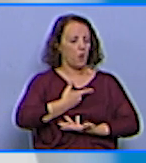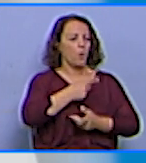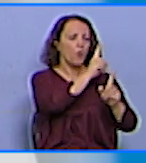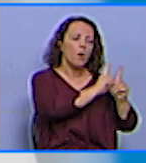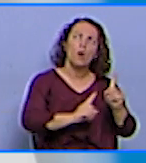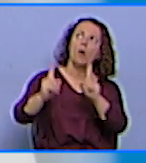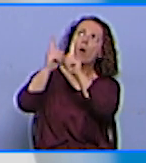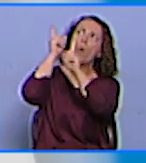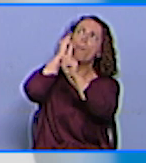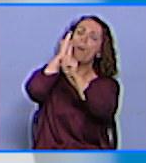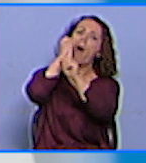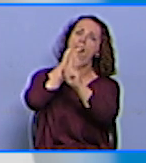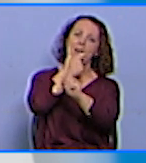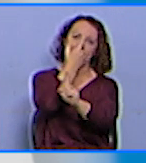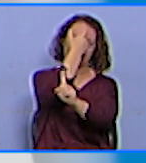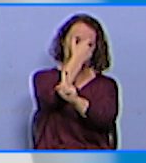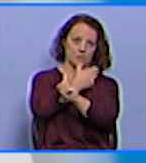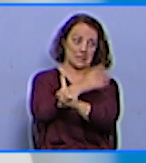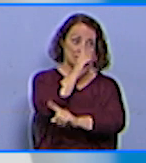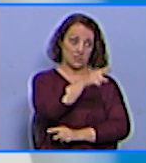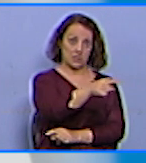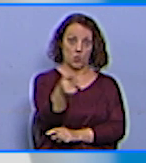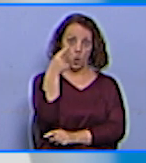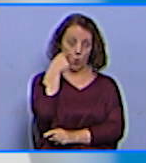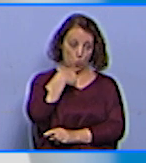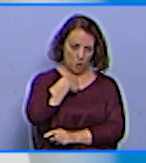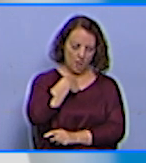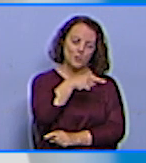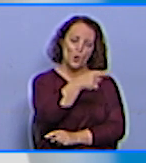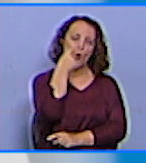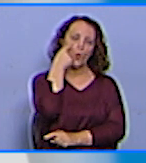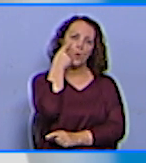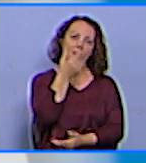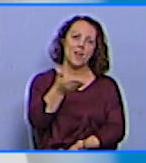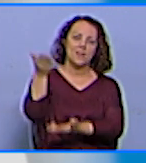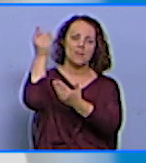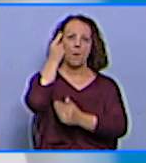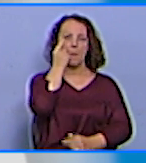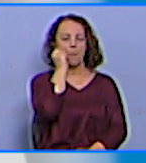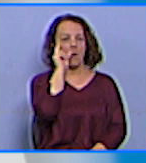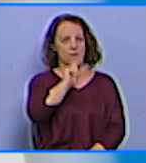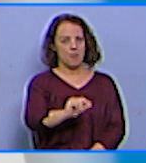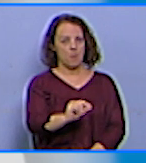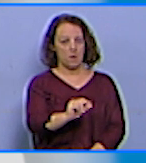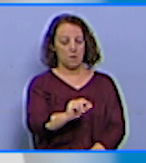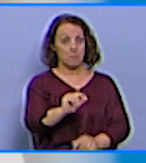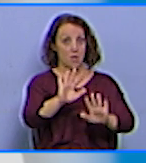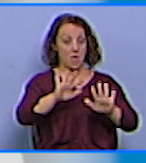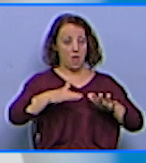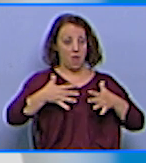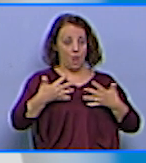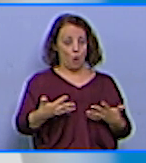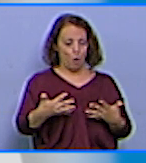mim. Se me conhecesseis, conheceríeis também o meu Pai. Mas desde agora já